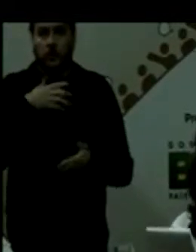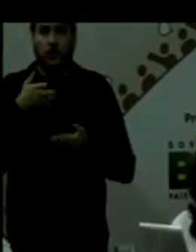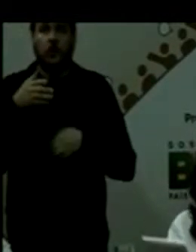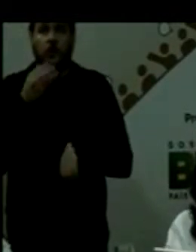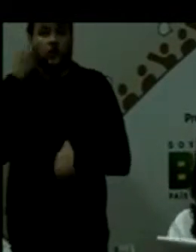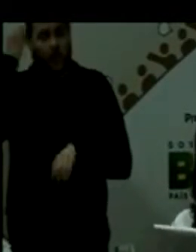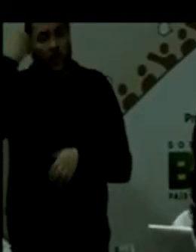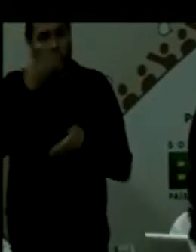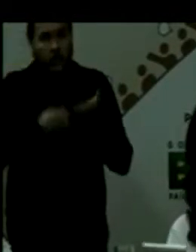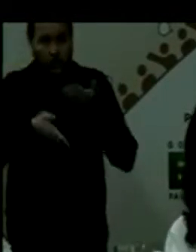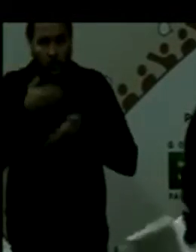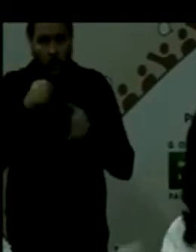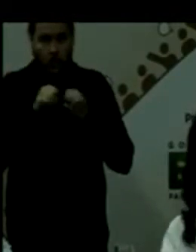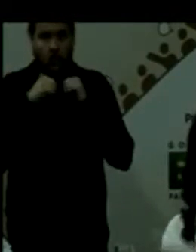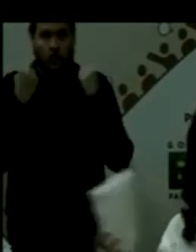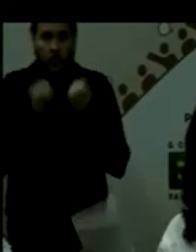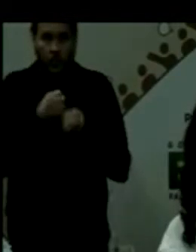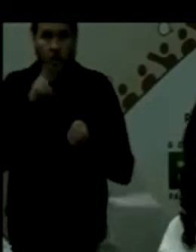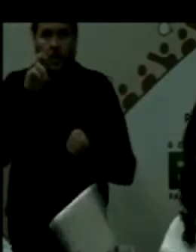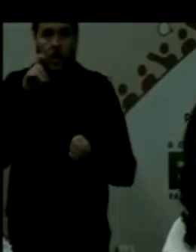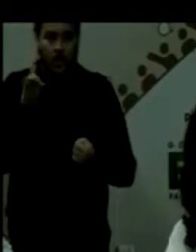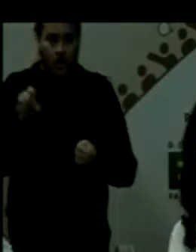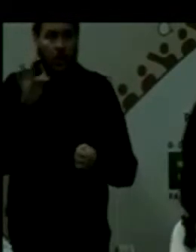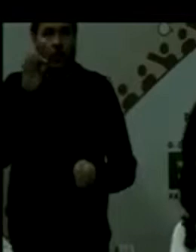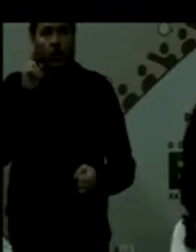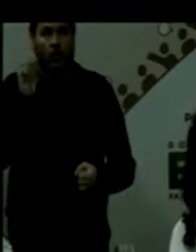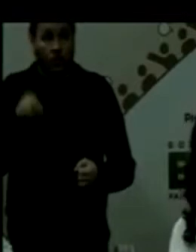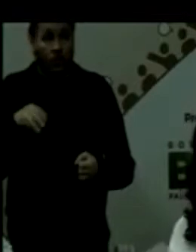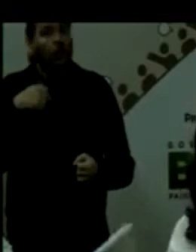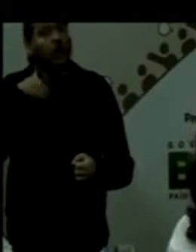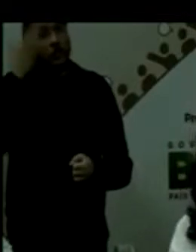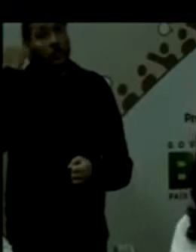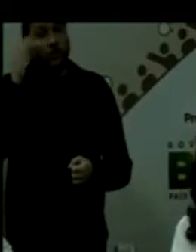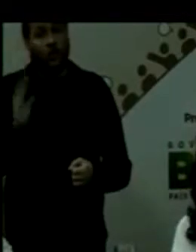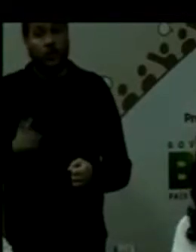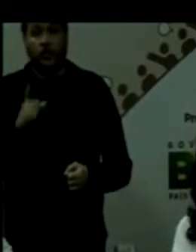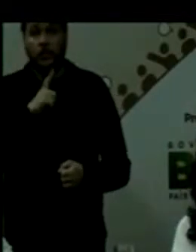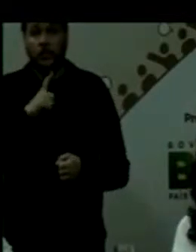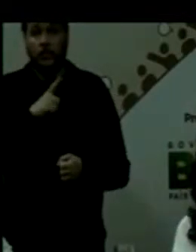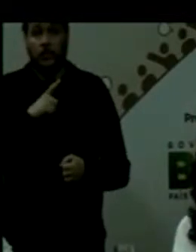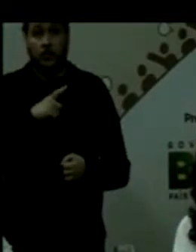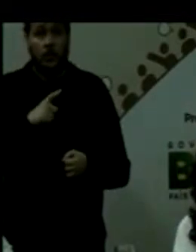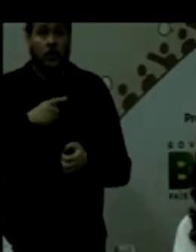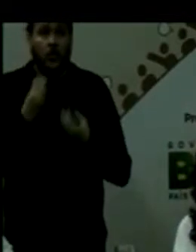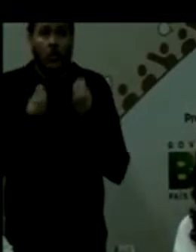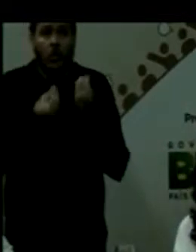experiência, seminários, redes, fóruns. A gente já sabe que já existe essas